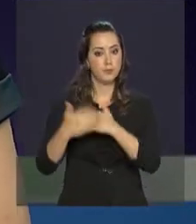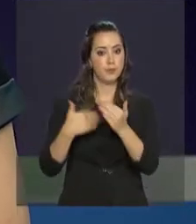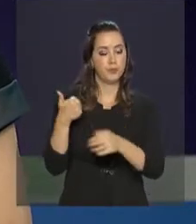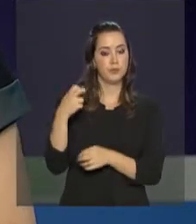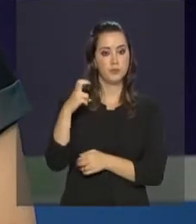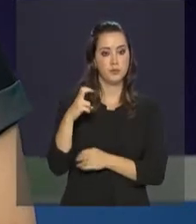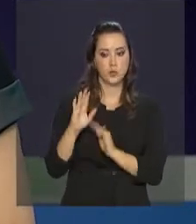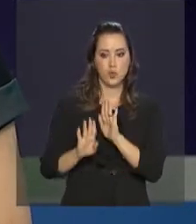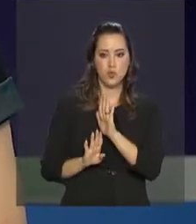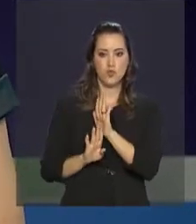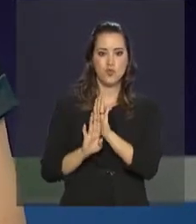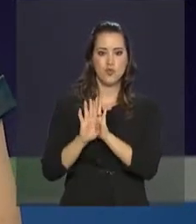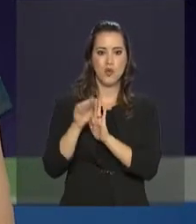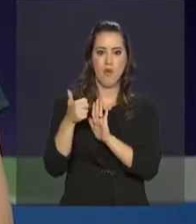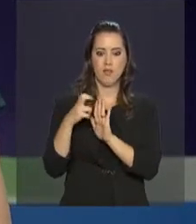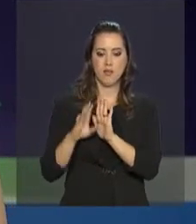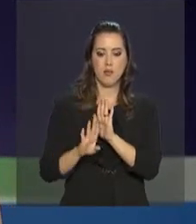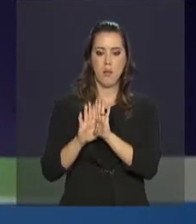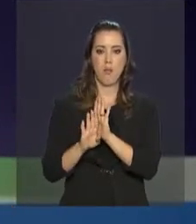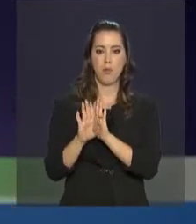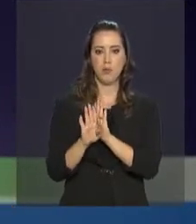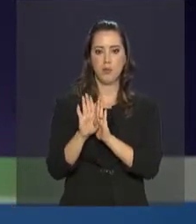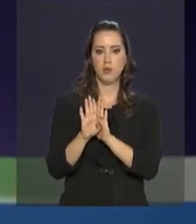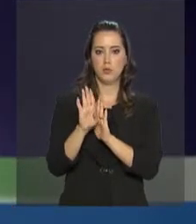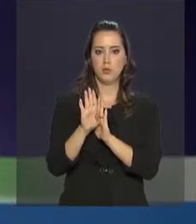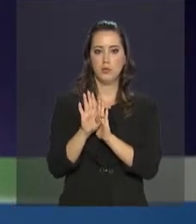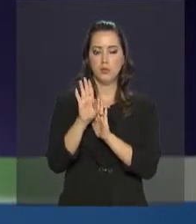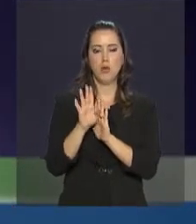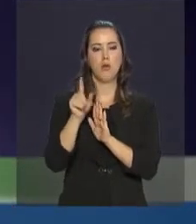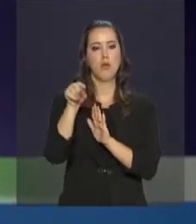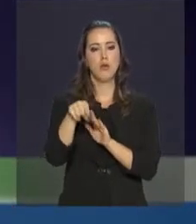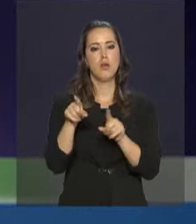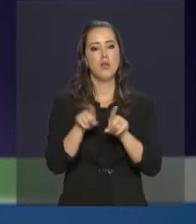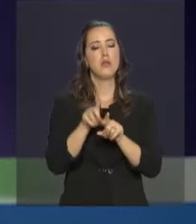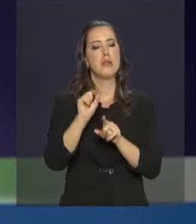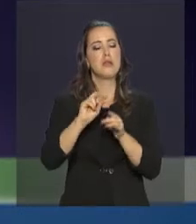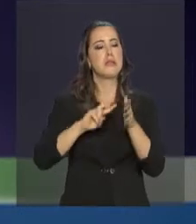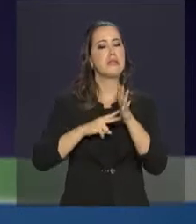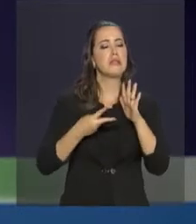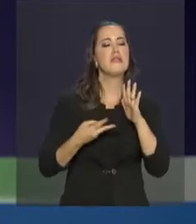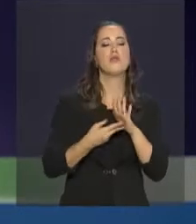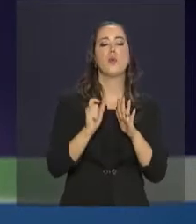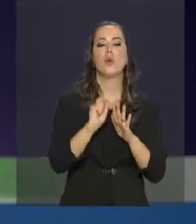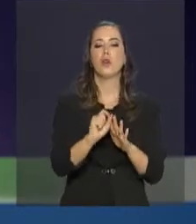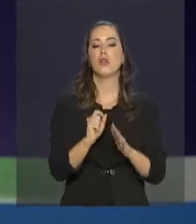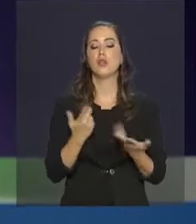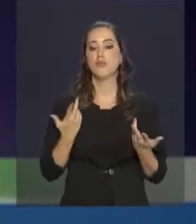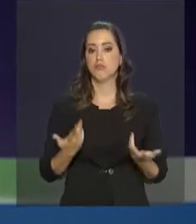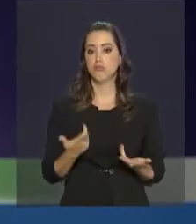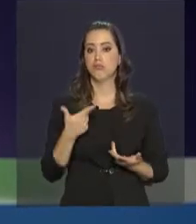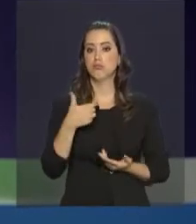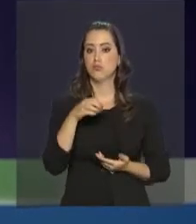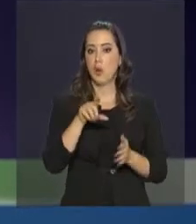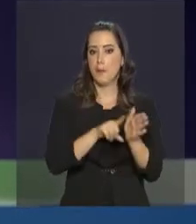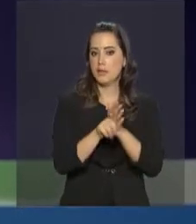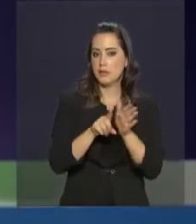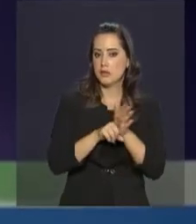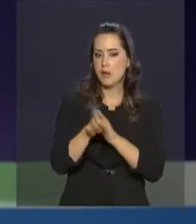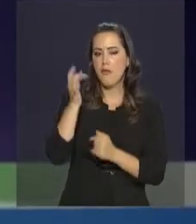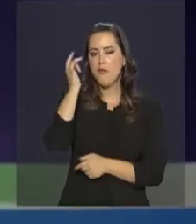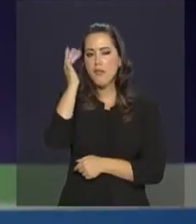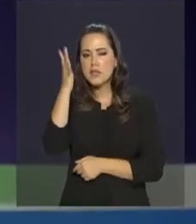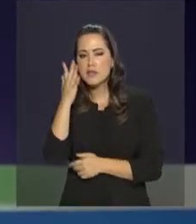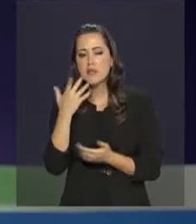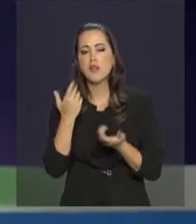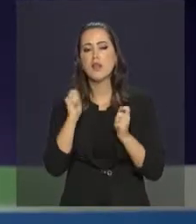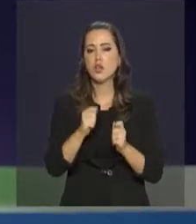avançou 15 posições no ranking internacional Doing Business 2019. A pesquisa avalia a facilidade de